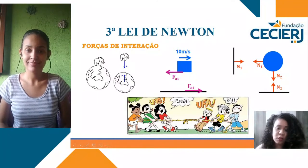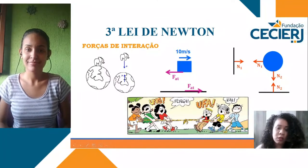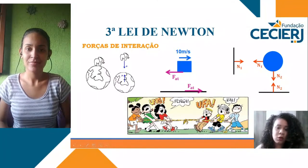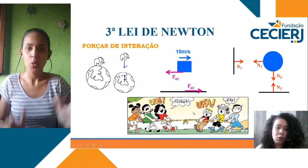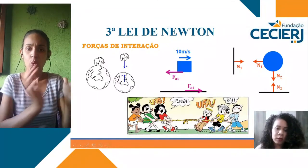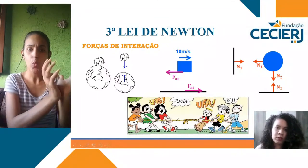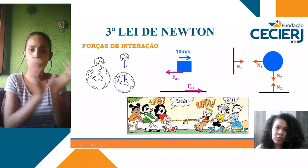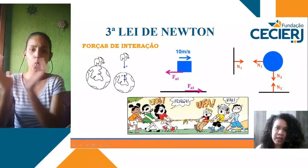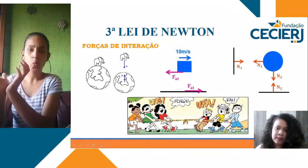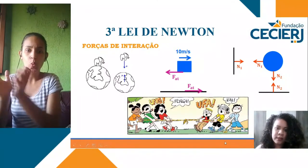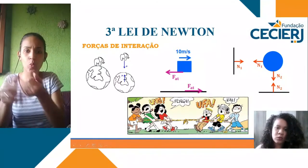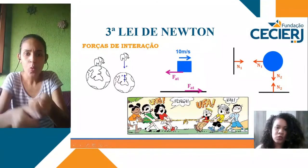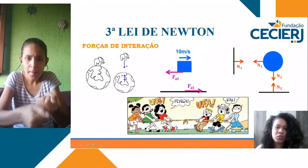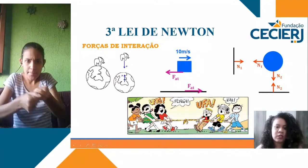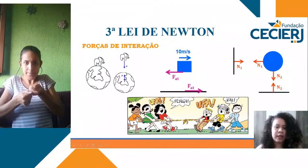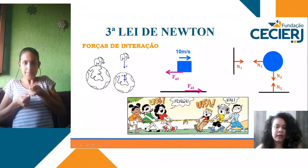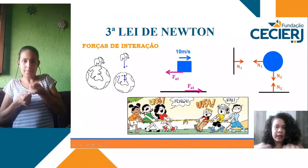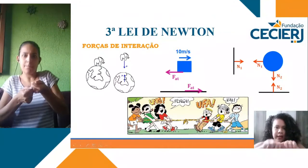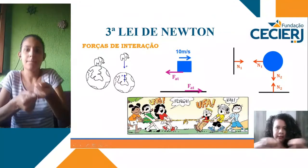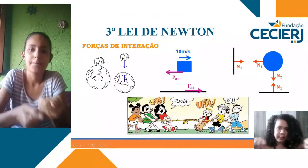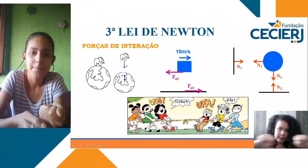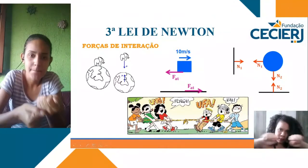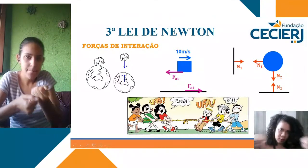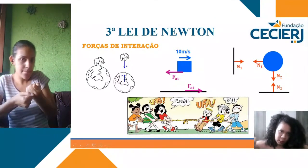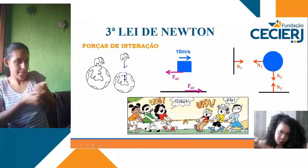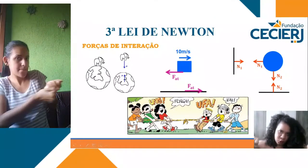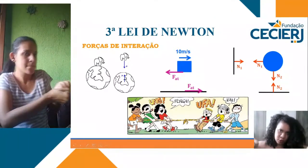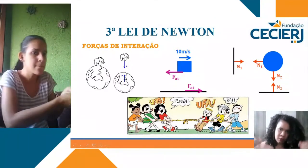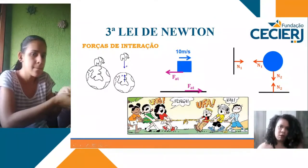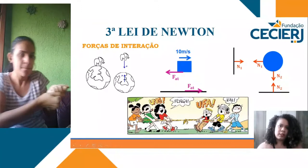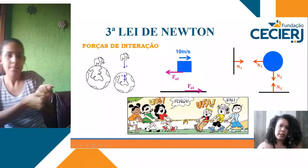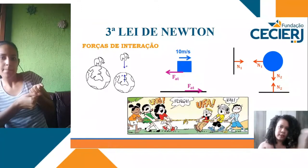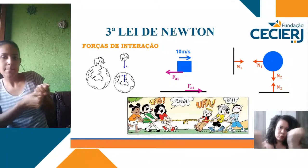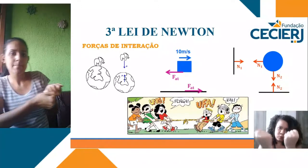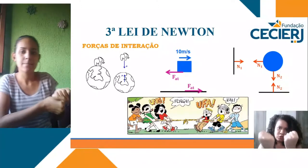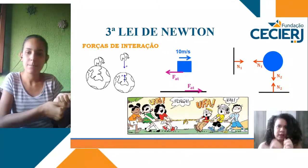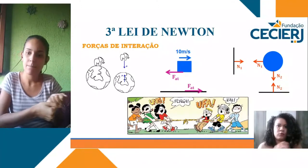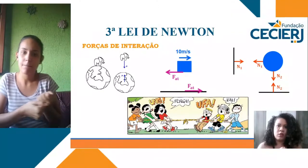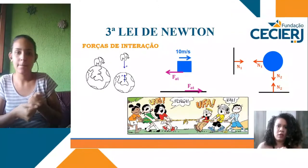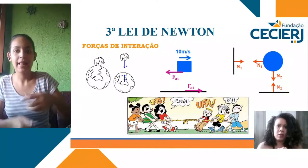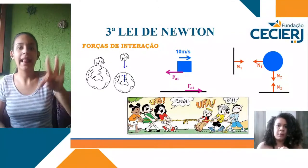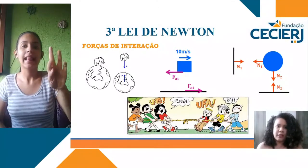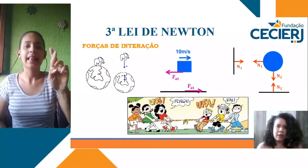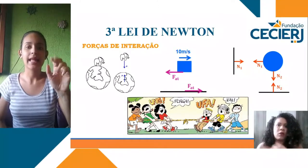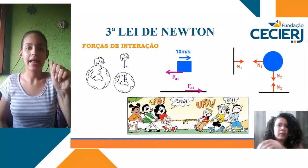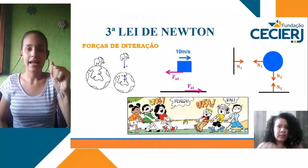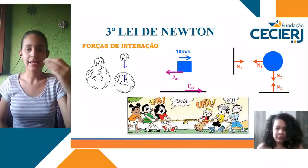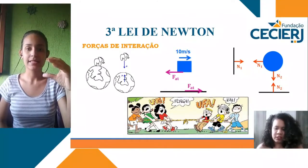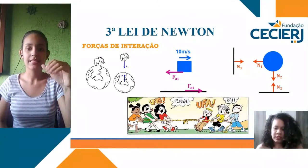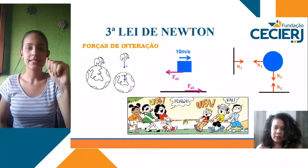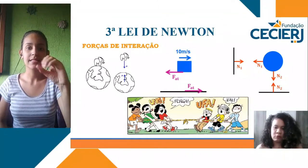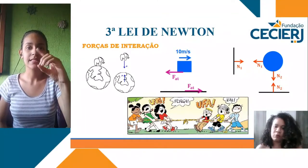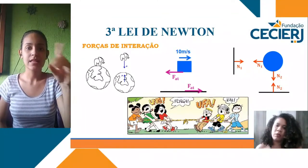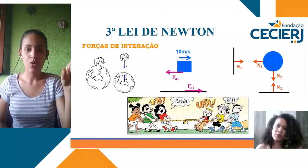times. Quando eles fazem isso, a gente tem a tração aqui puxando a corda e eles sendo puxados pela corda